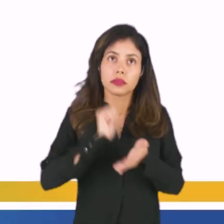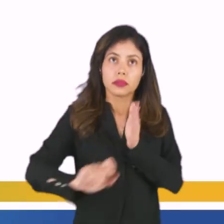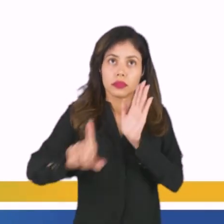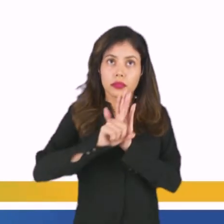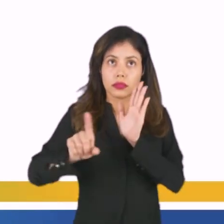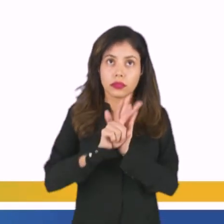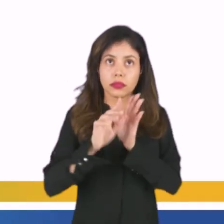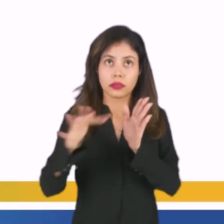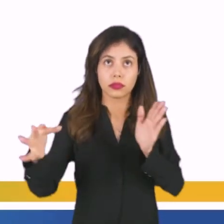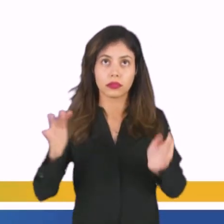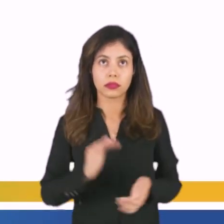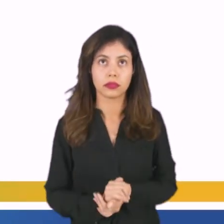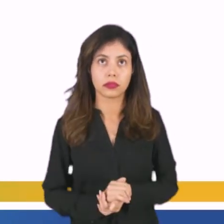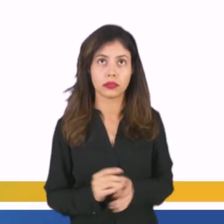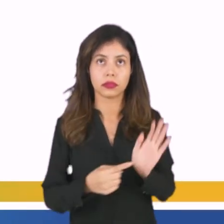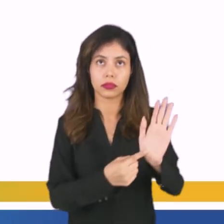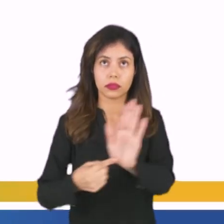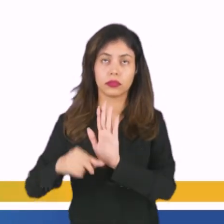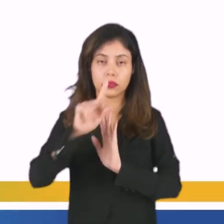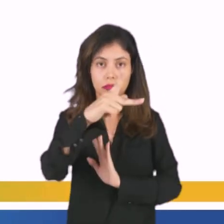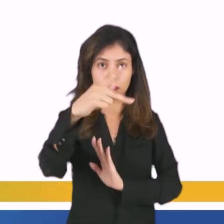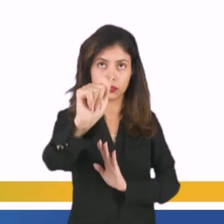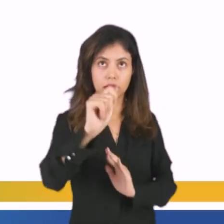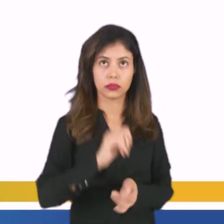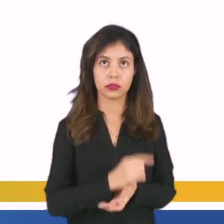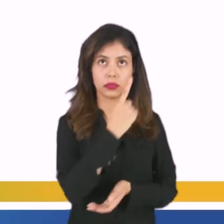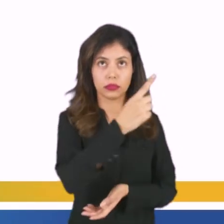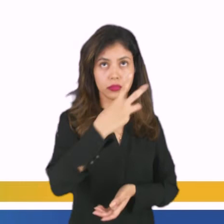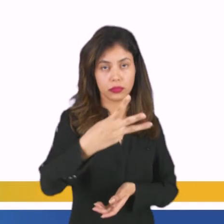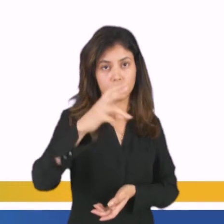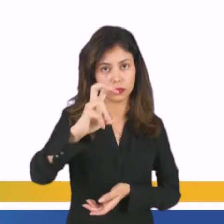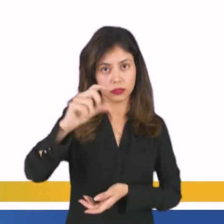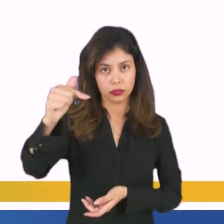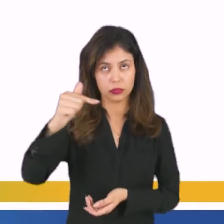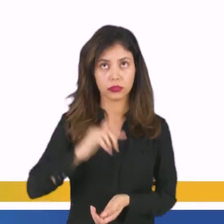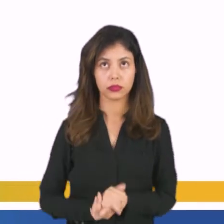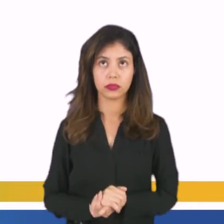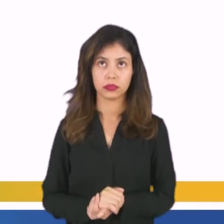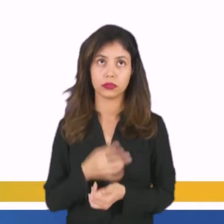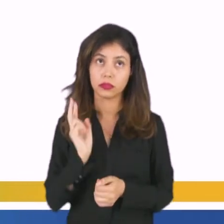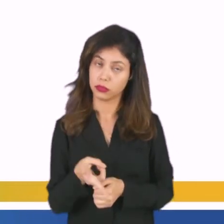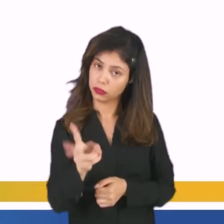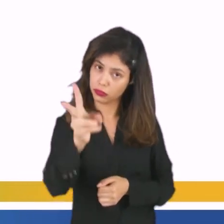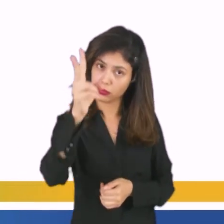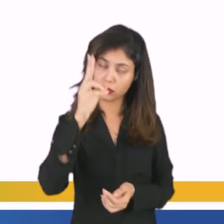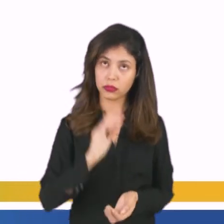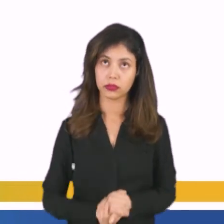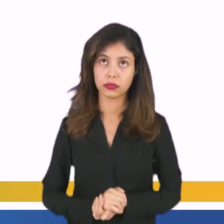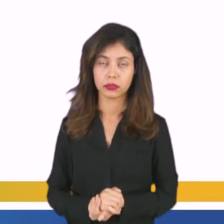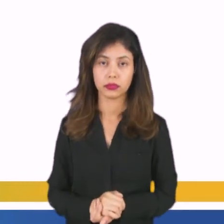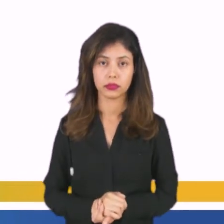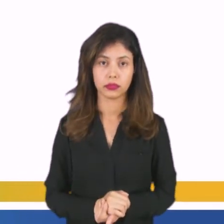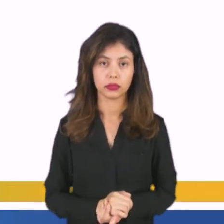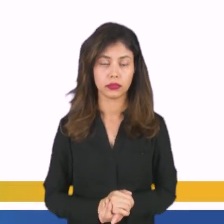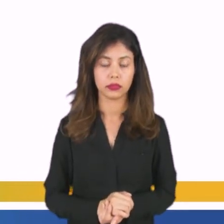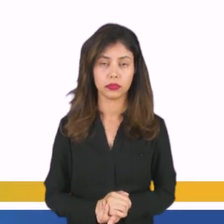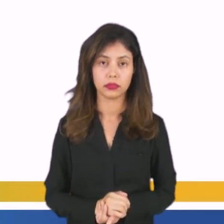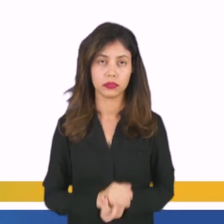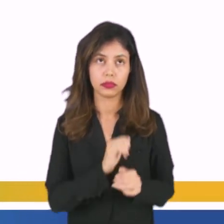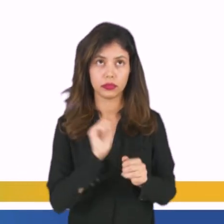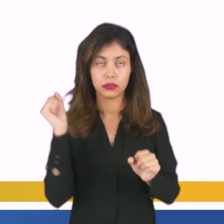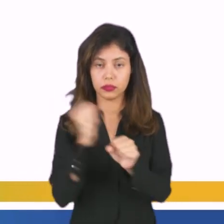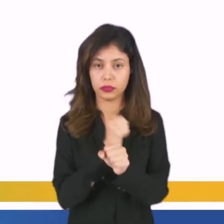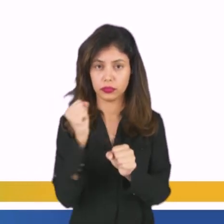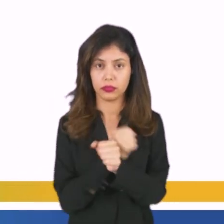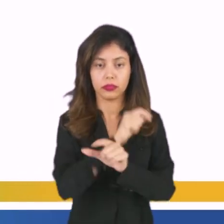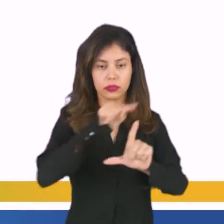lei da função afim, que determina a PA 1, 3, 5 e 7, e assim sucessivamente, ou para o infinito,